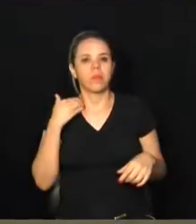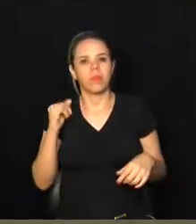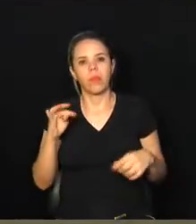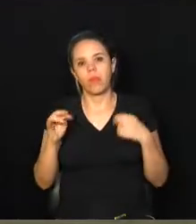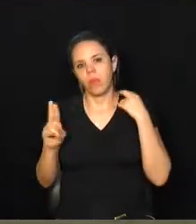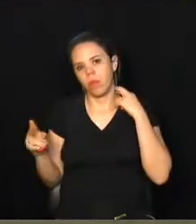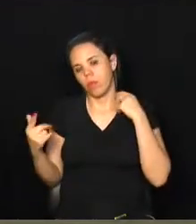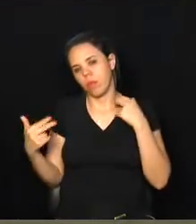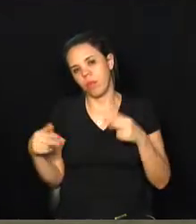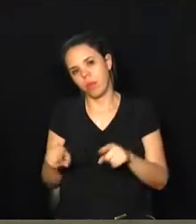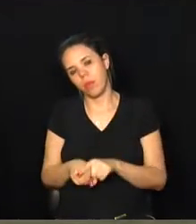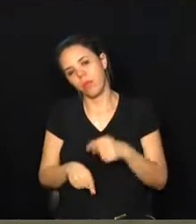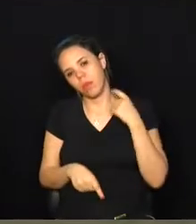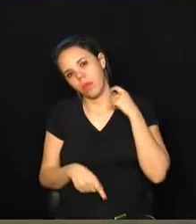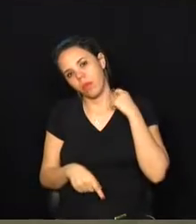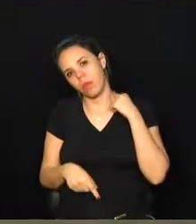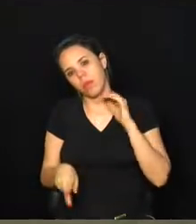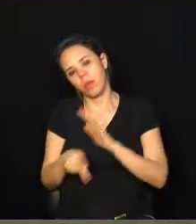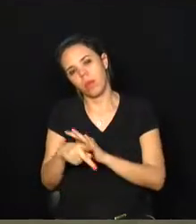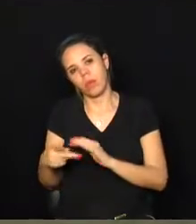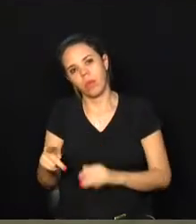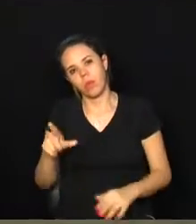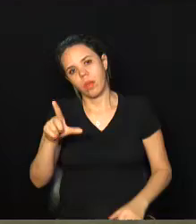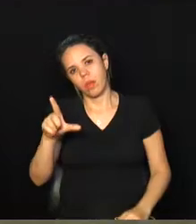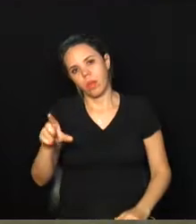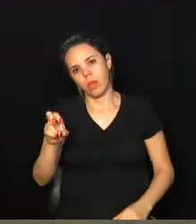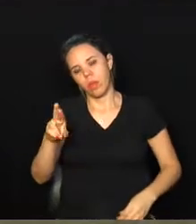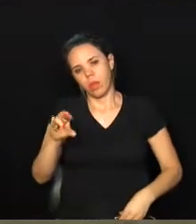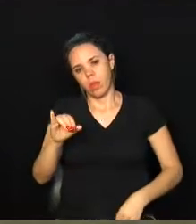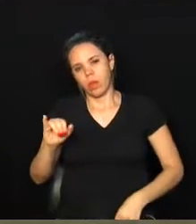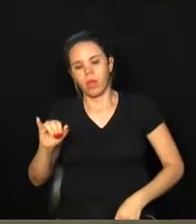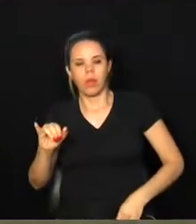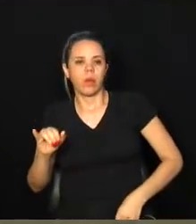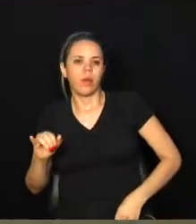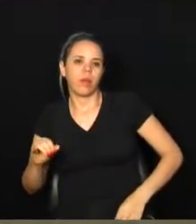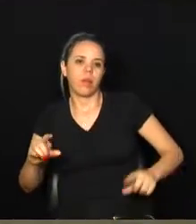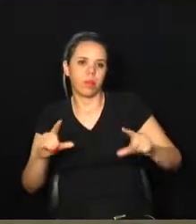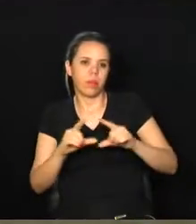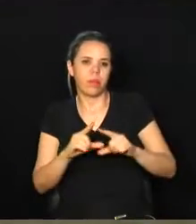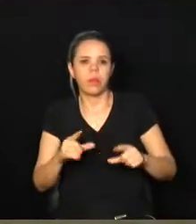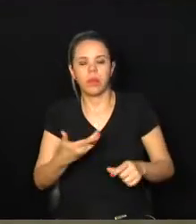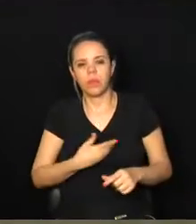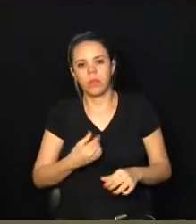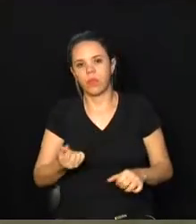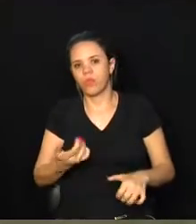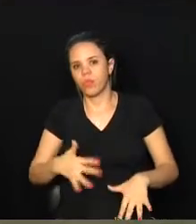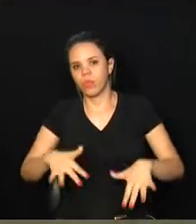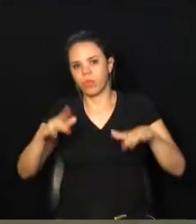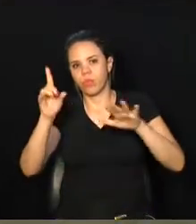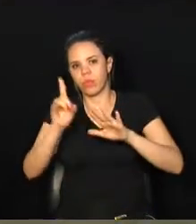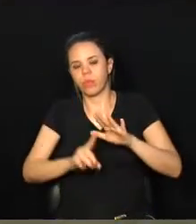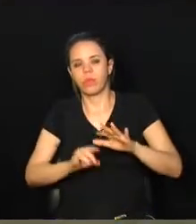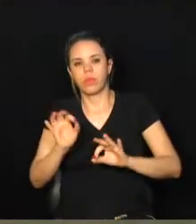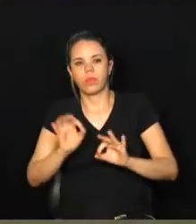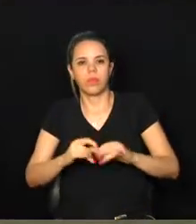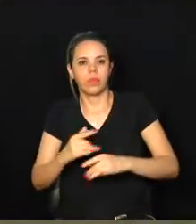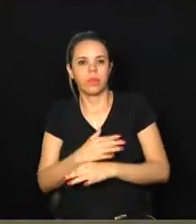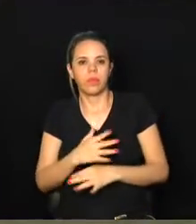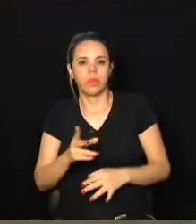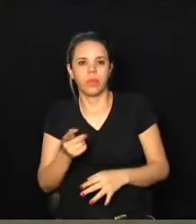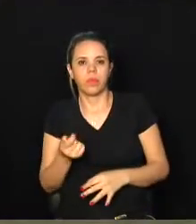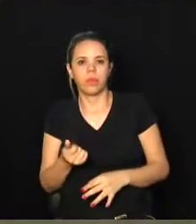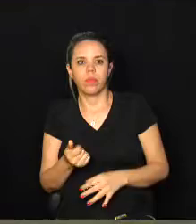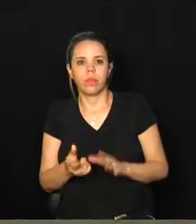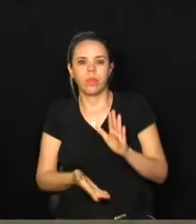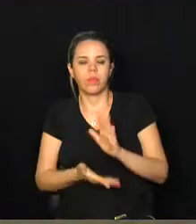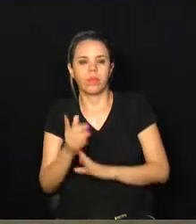e outros, a própria Leroy Merlin, que, por acaso, um amigo de infância, era diretor de planejamento, falou, cara, quase fui